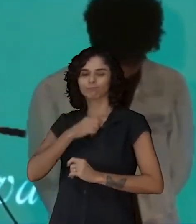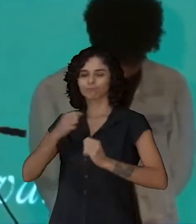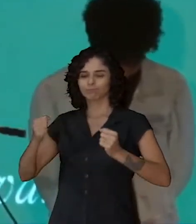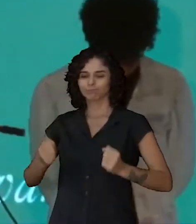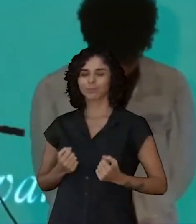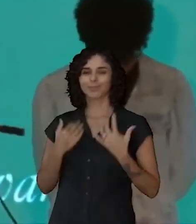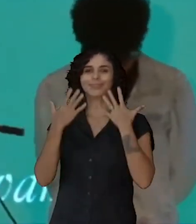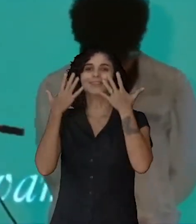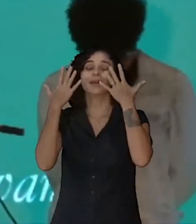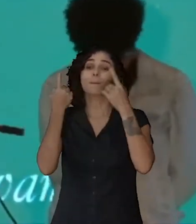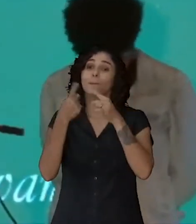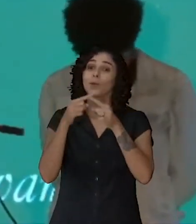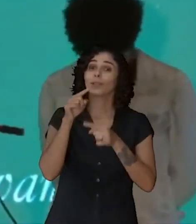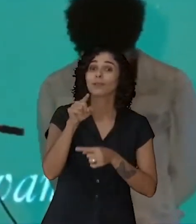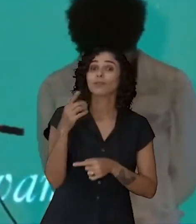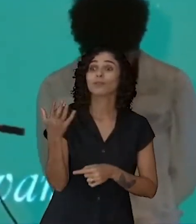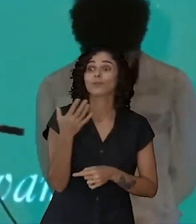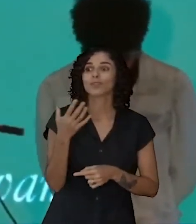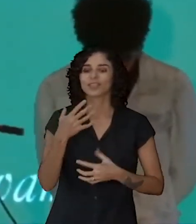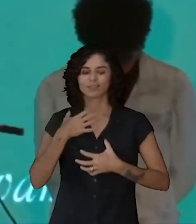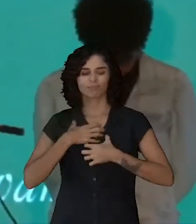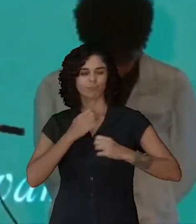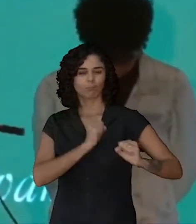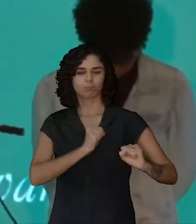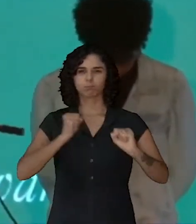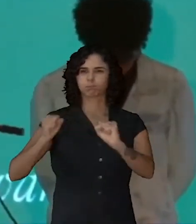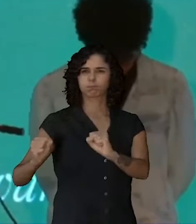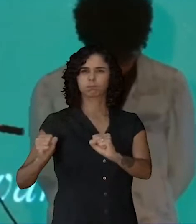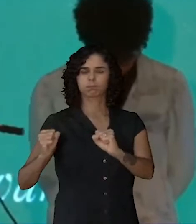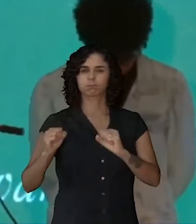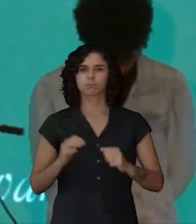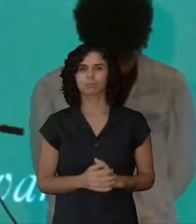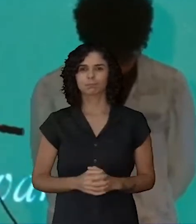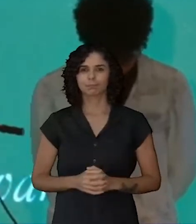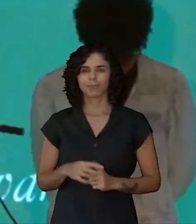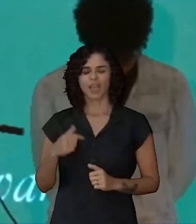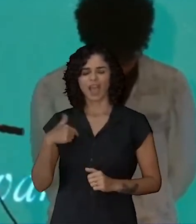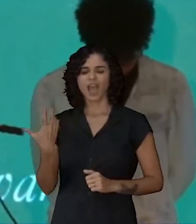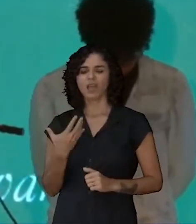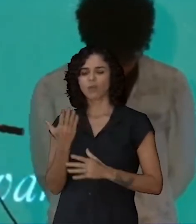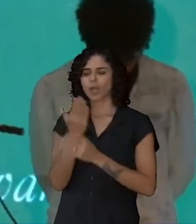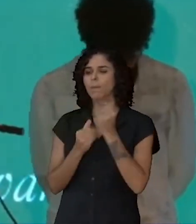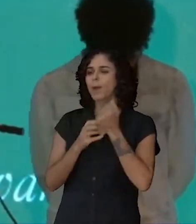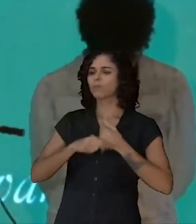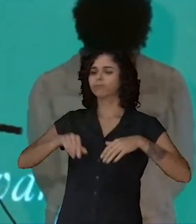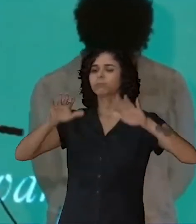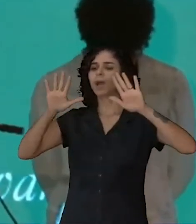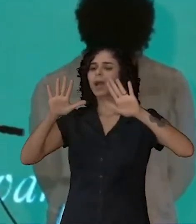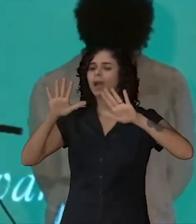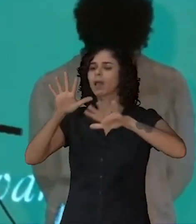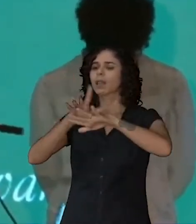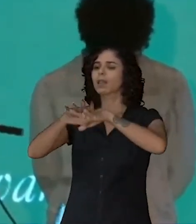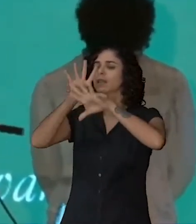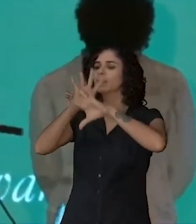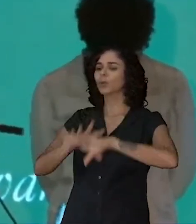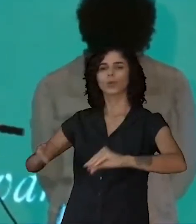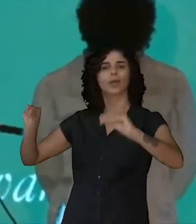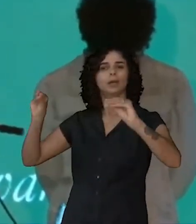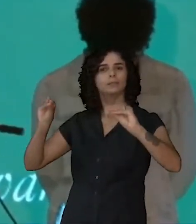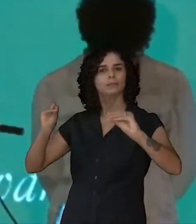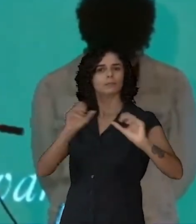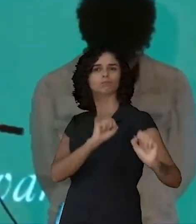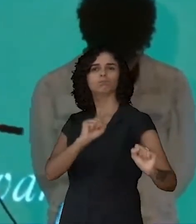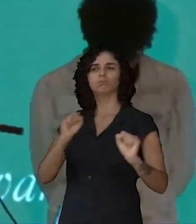quer ter aquele poder. Você quer impor as mãos e as pessoas serem curadas, porque você acha